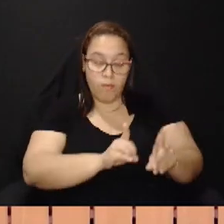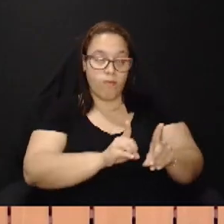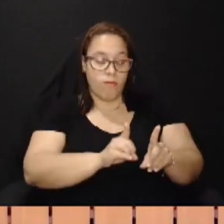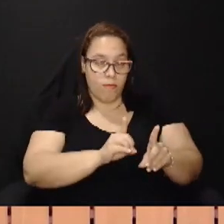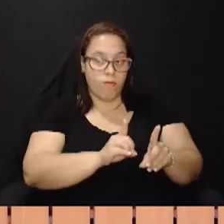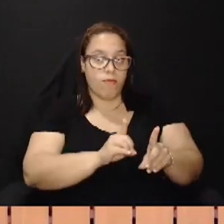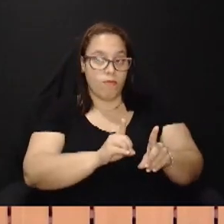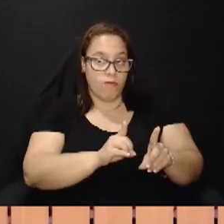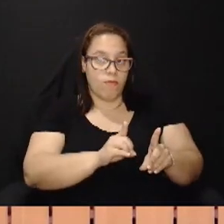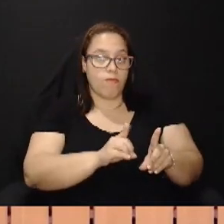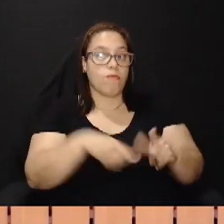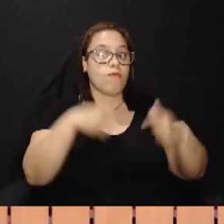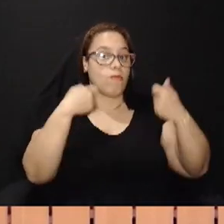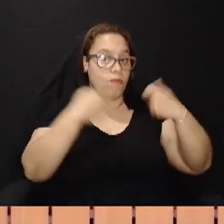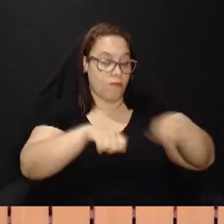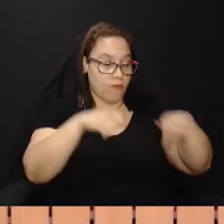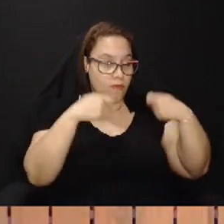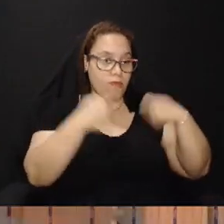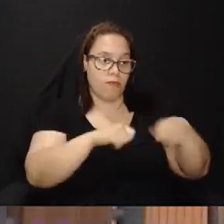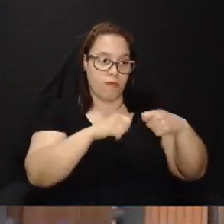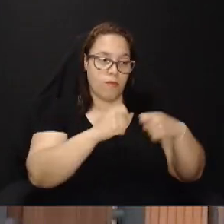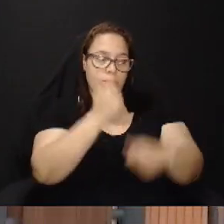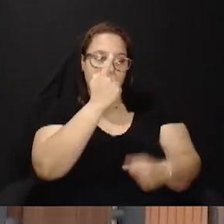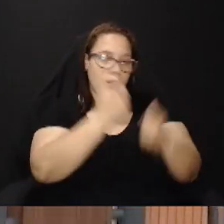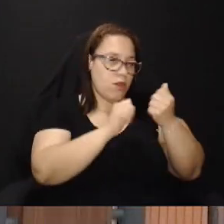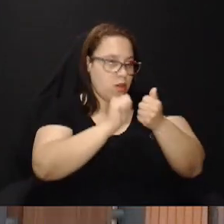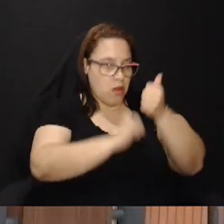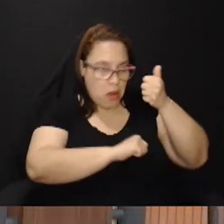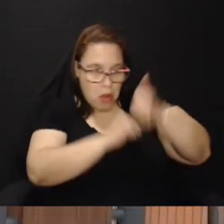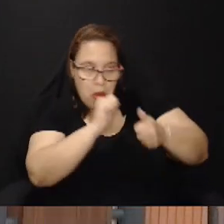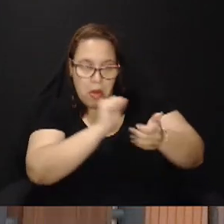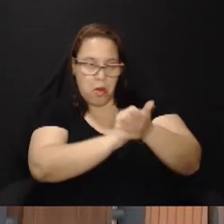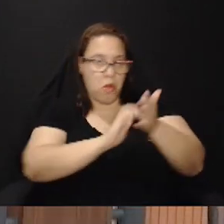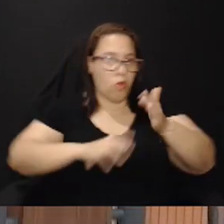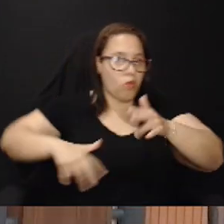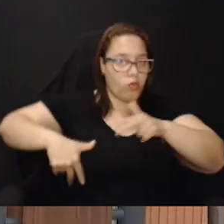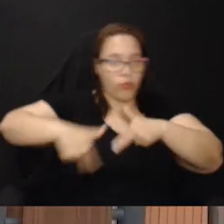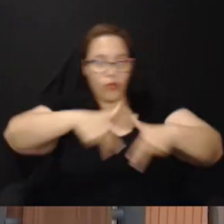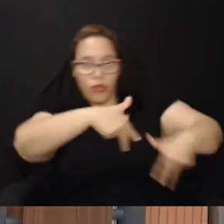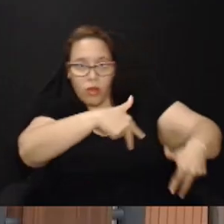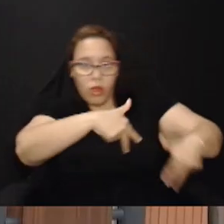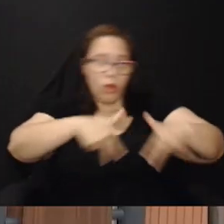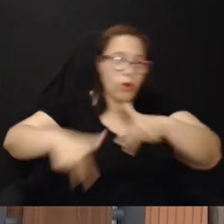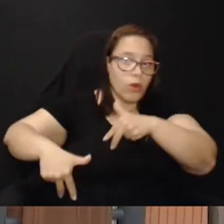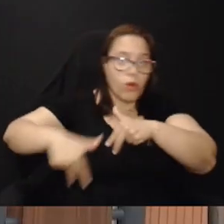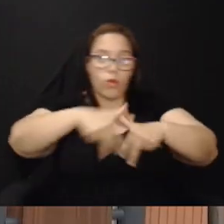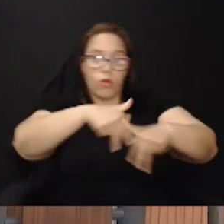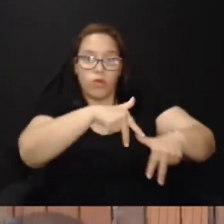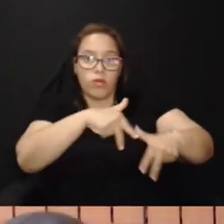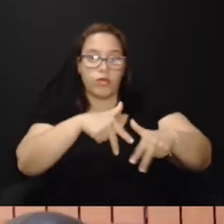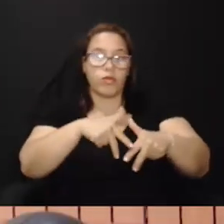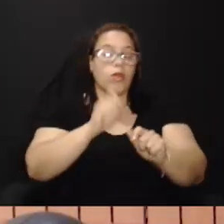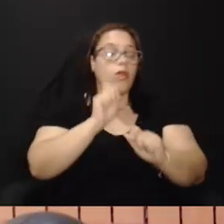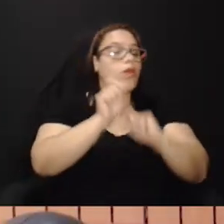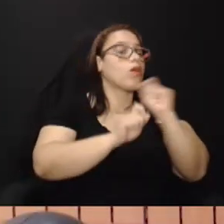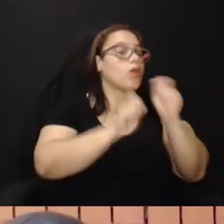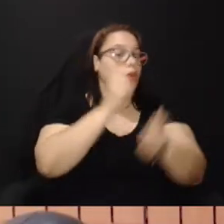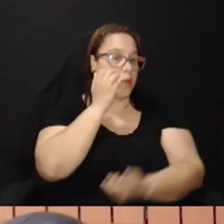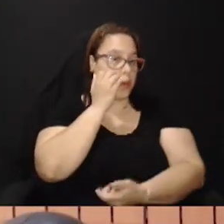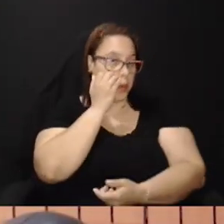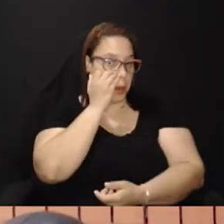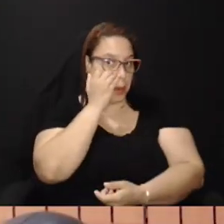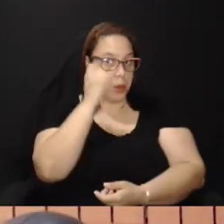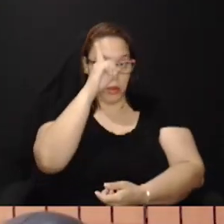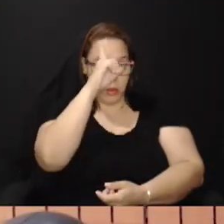precisam, né, de algum tipo de atividade, de se movimentar, e até para que as questões, né, que dificultam, né, o